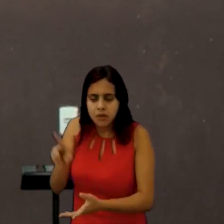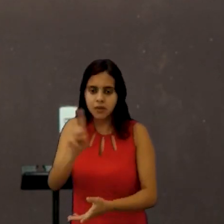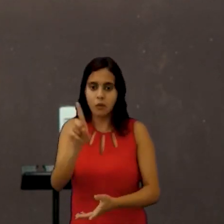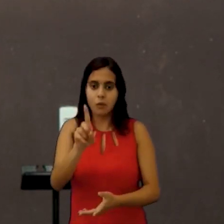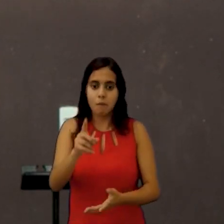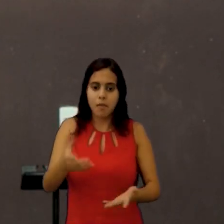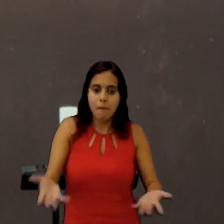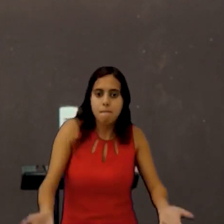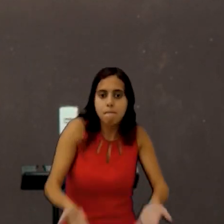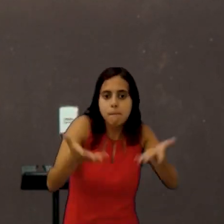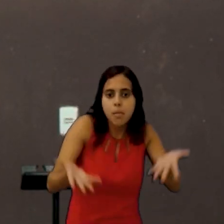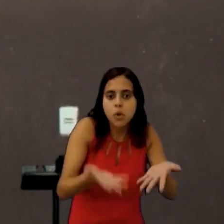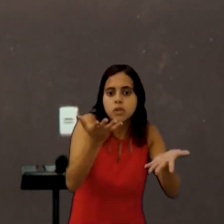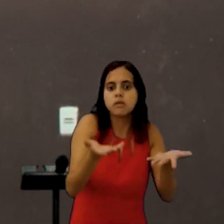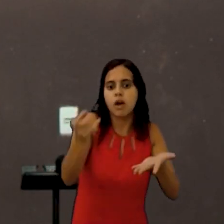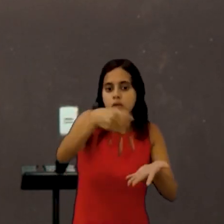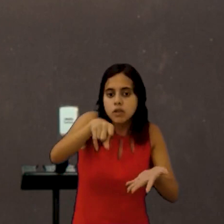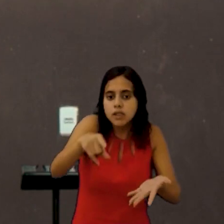a buscá-lo com alegria.